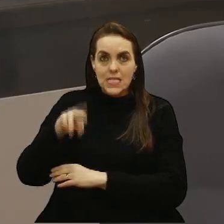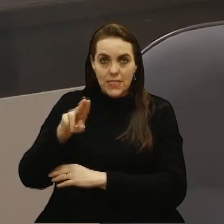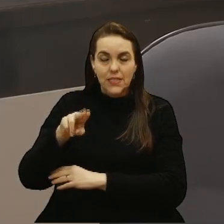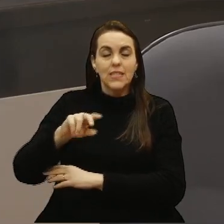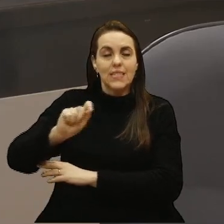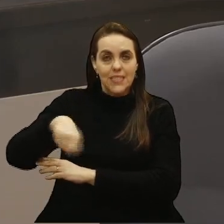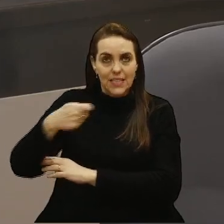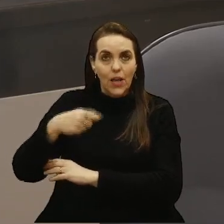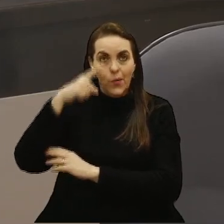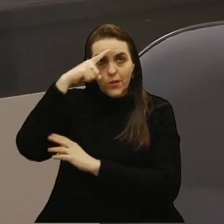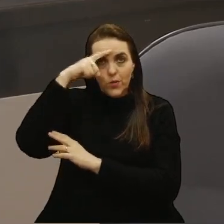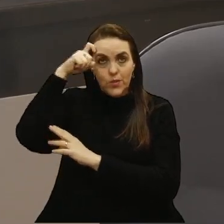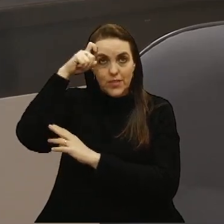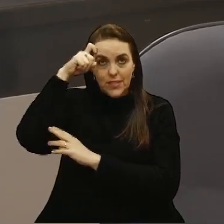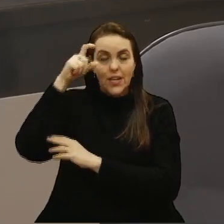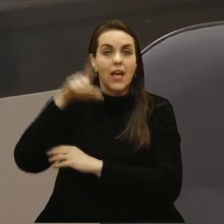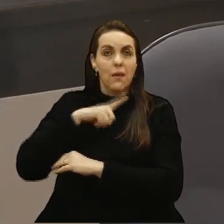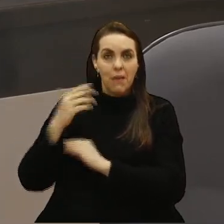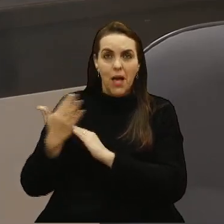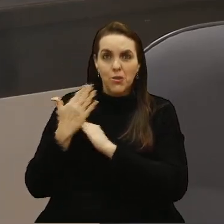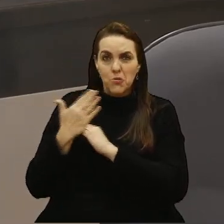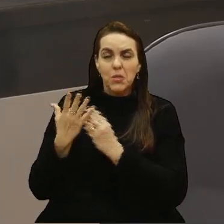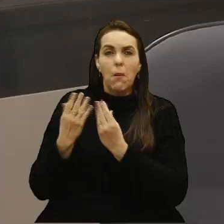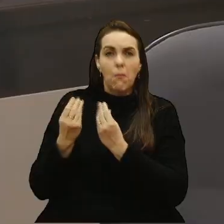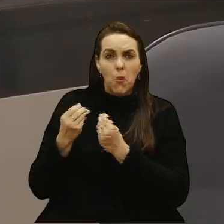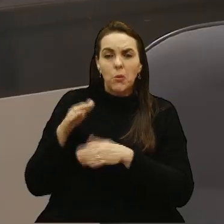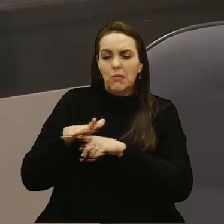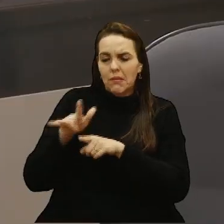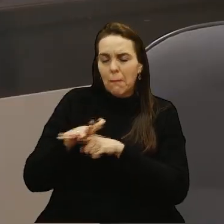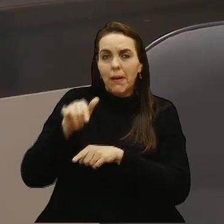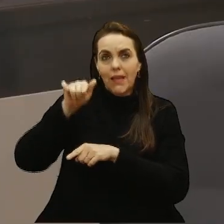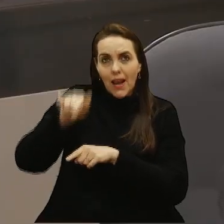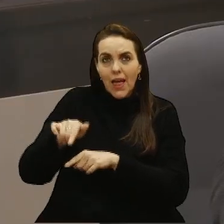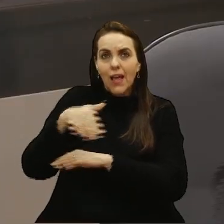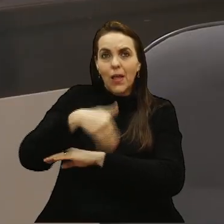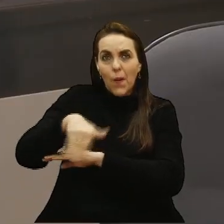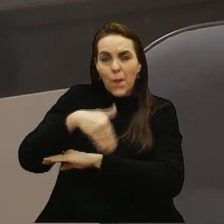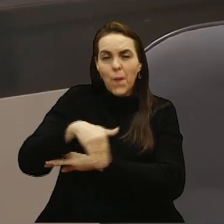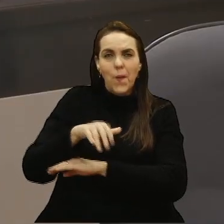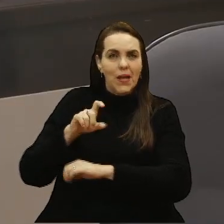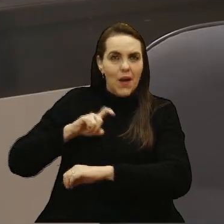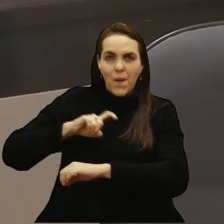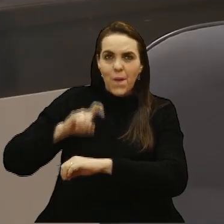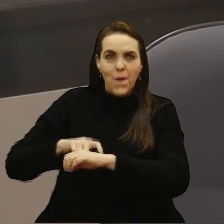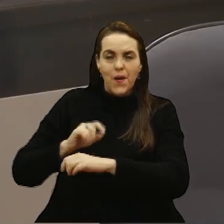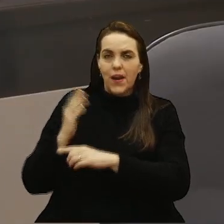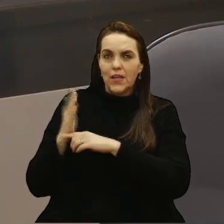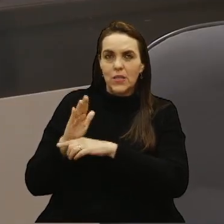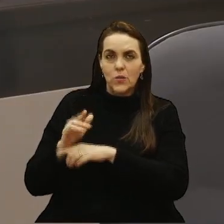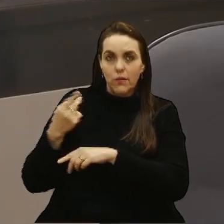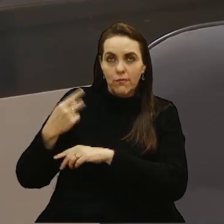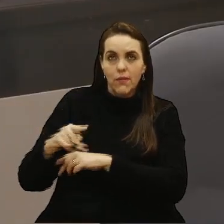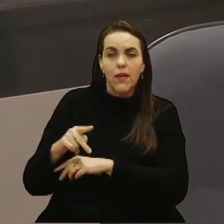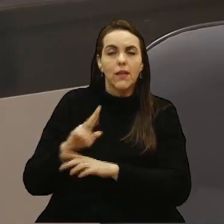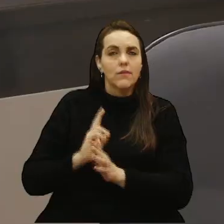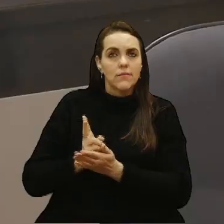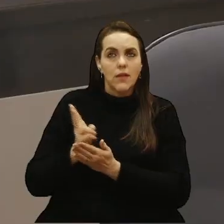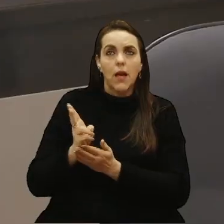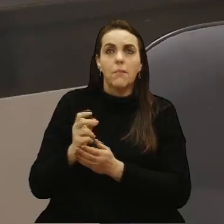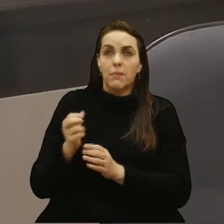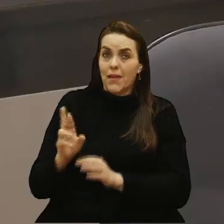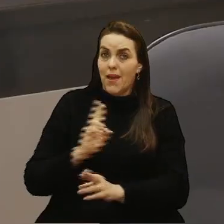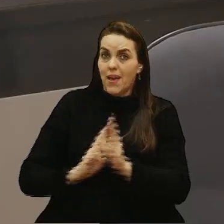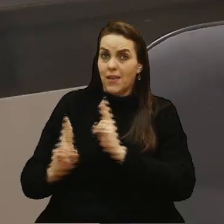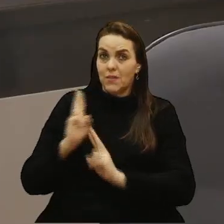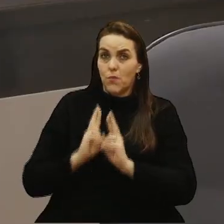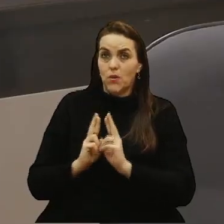Diamantino, vereadora Day, olhar uma demanda lá, né, numa rua, então de imediato foi ele, um assessor dele e tal. E eles sempre estão dando resposta. Às